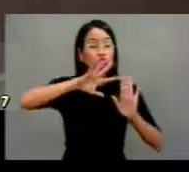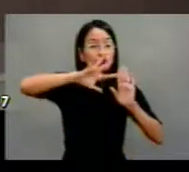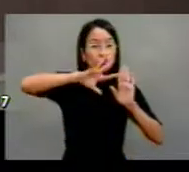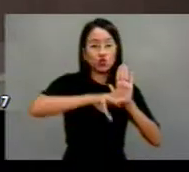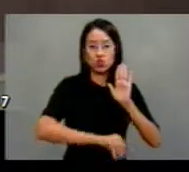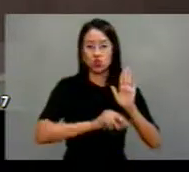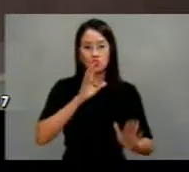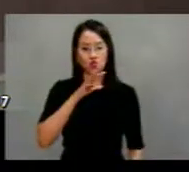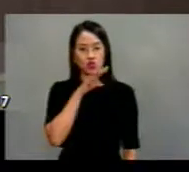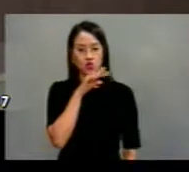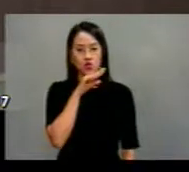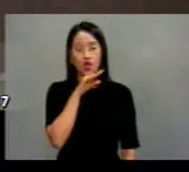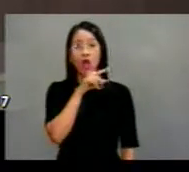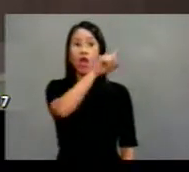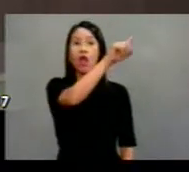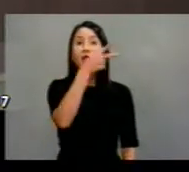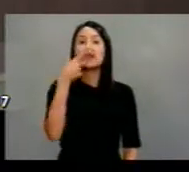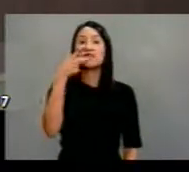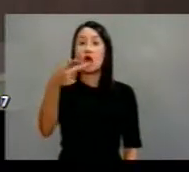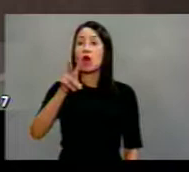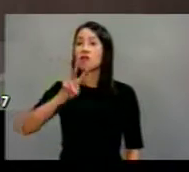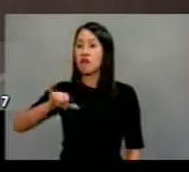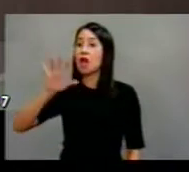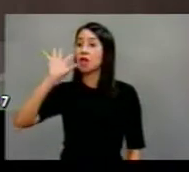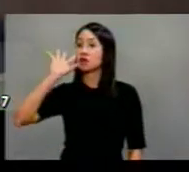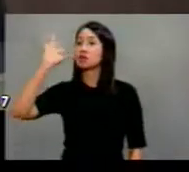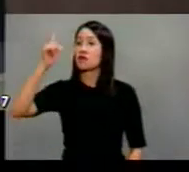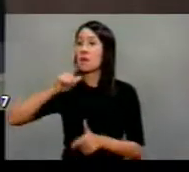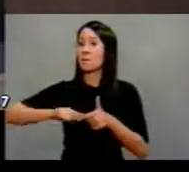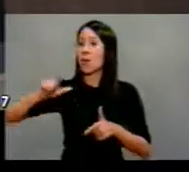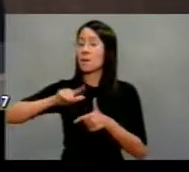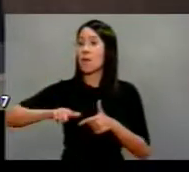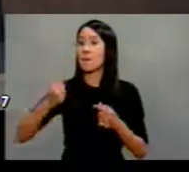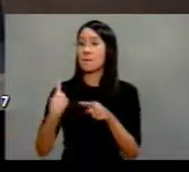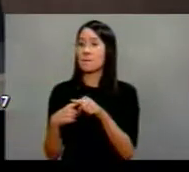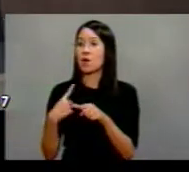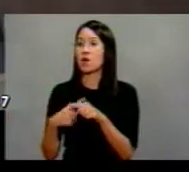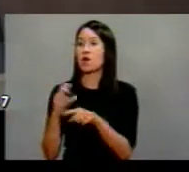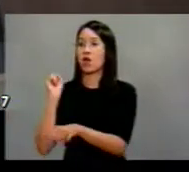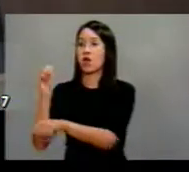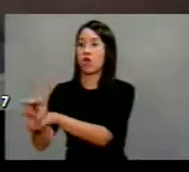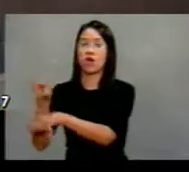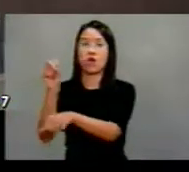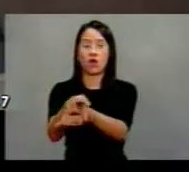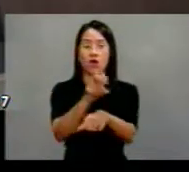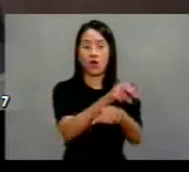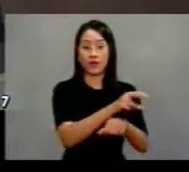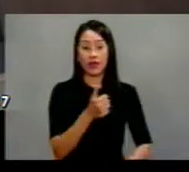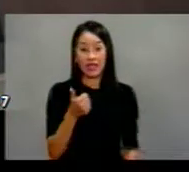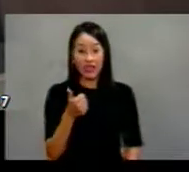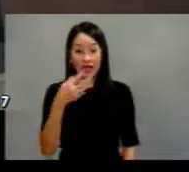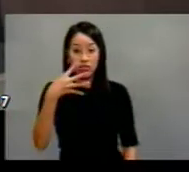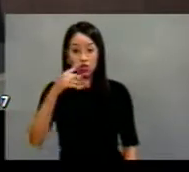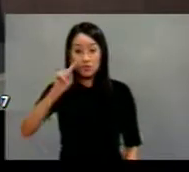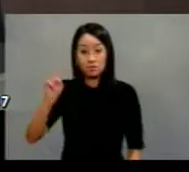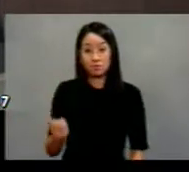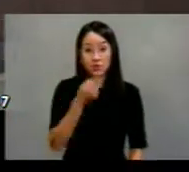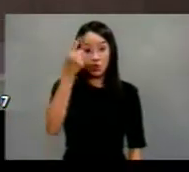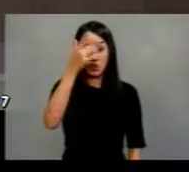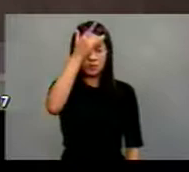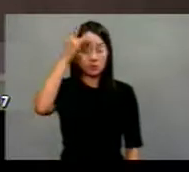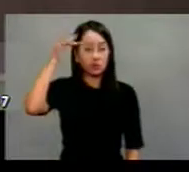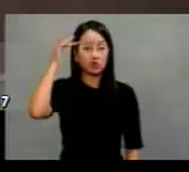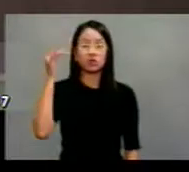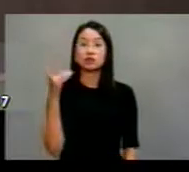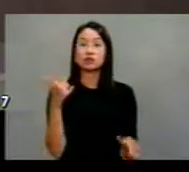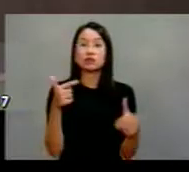vai resolver o problema do desemprego. Os 14 milhões de desempregados no Brasil estão desempregados não é por causa